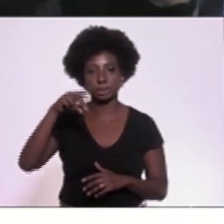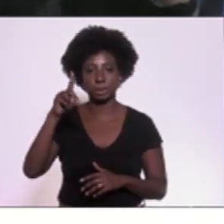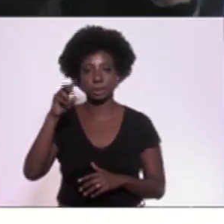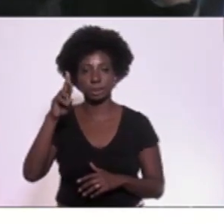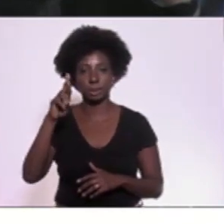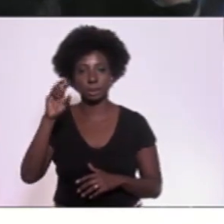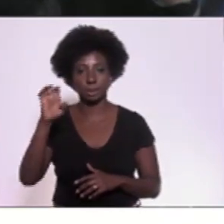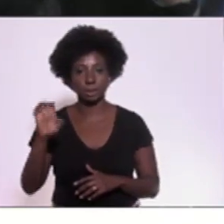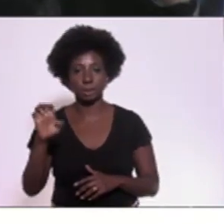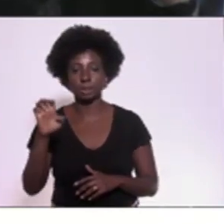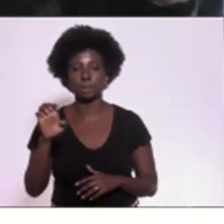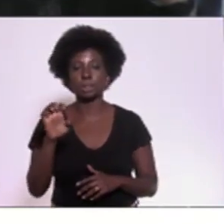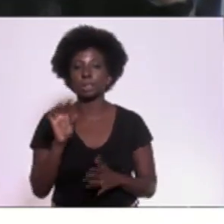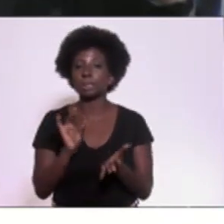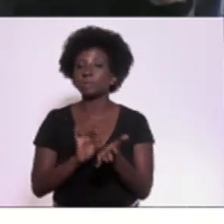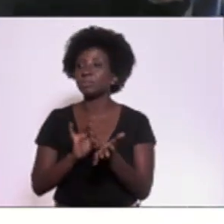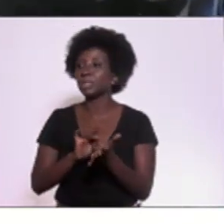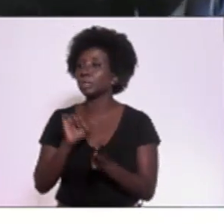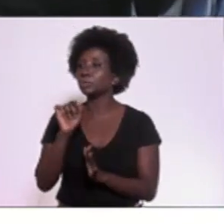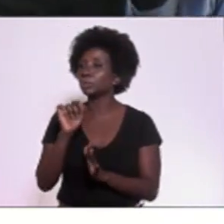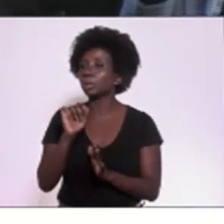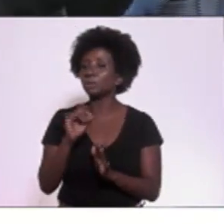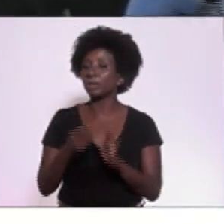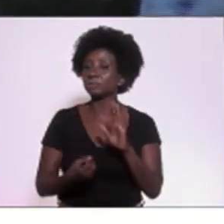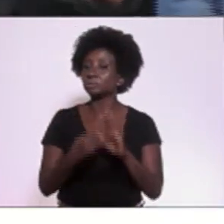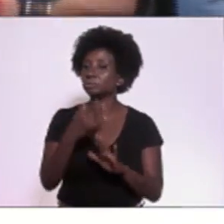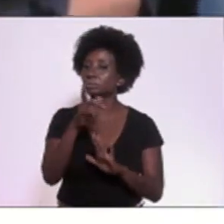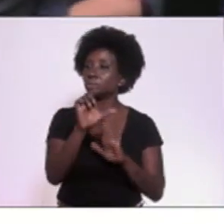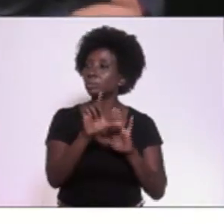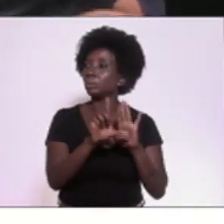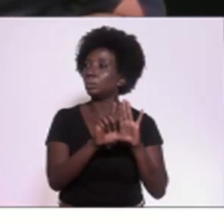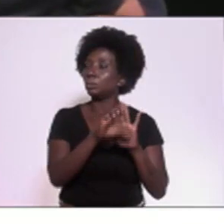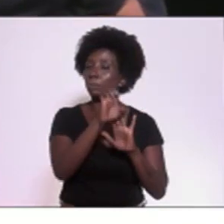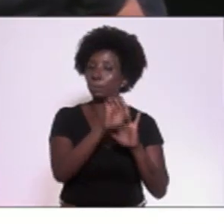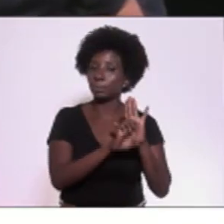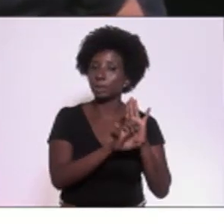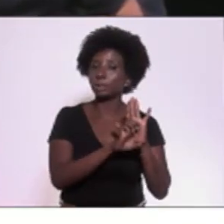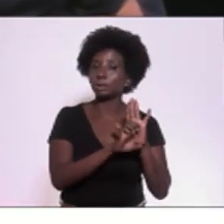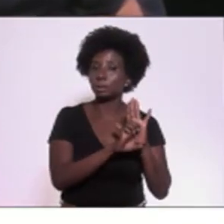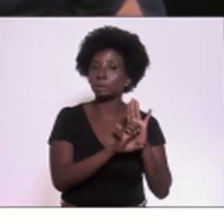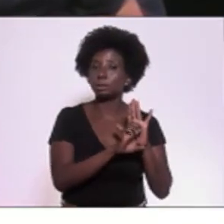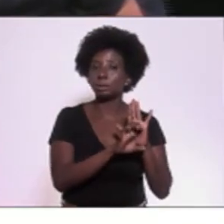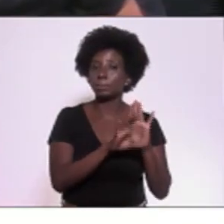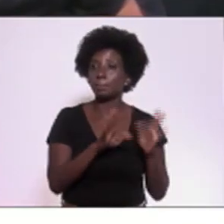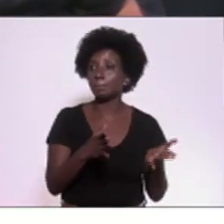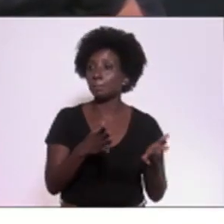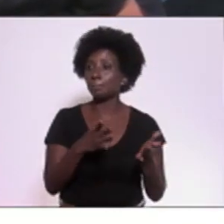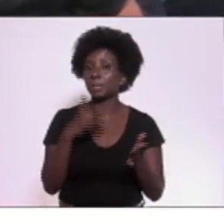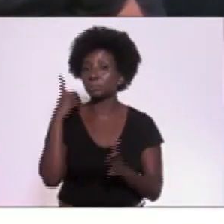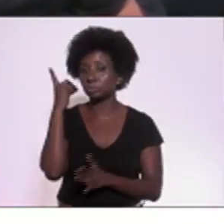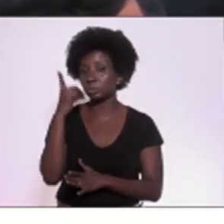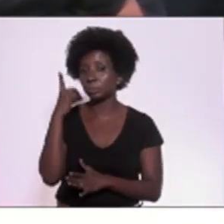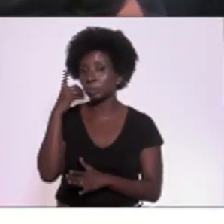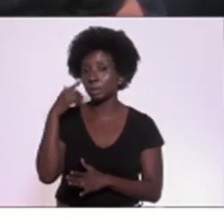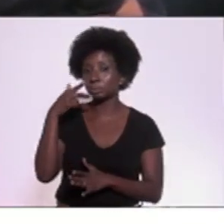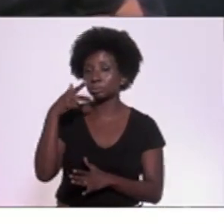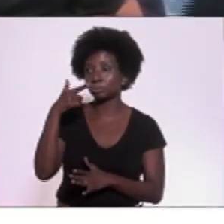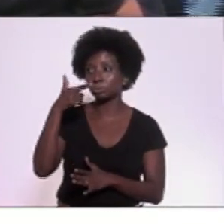Na verdade, Vossa Excelência falou para mim que ia fazer uma emenda à nossa lei, mas o deputado Luiz está dizendo que está prejudicado.